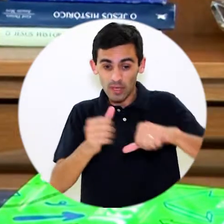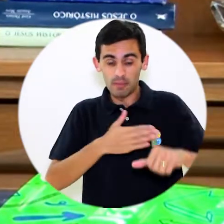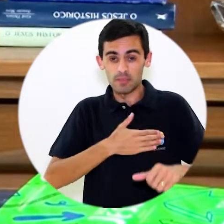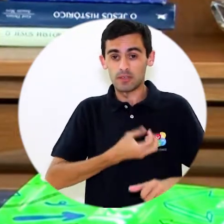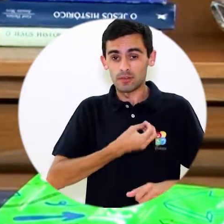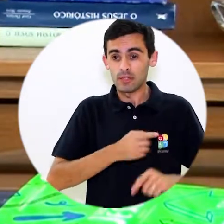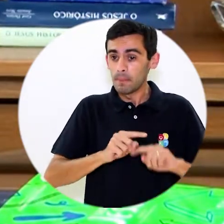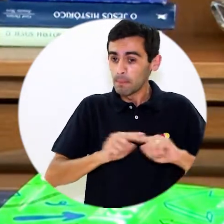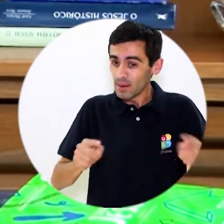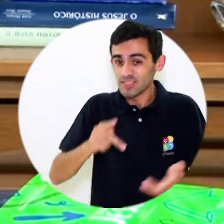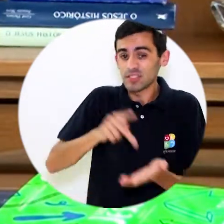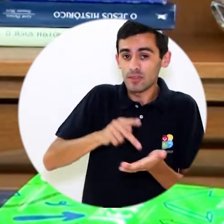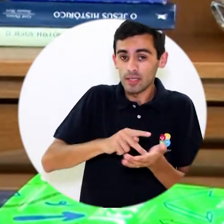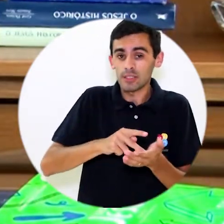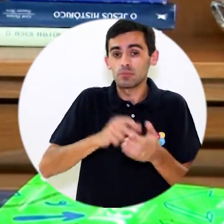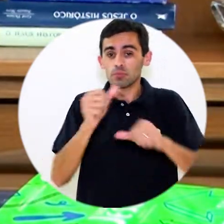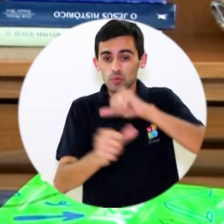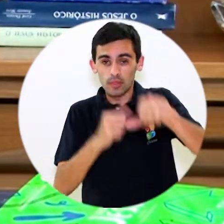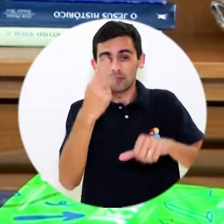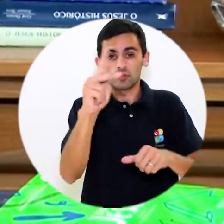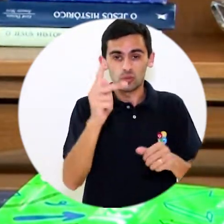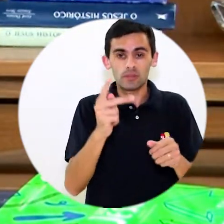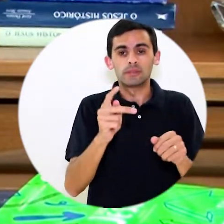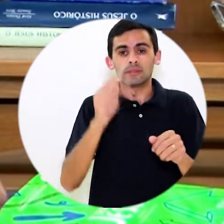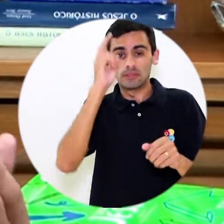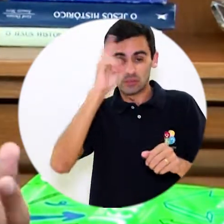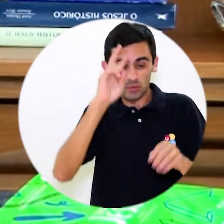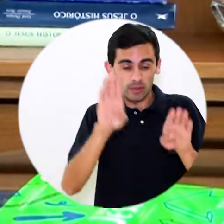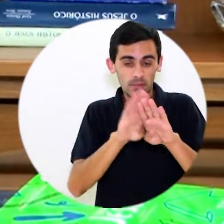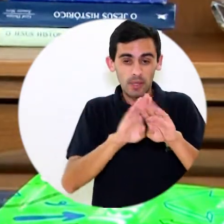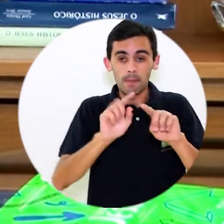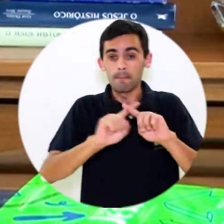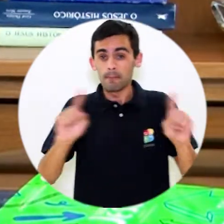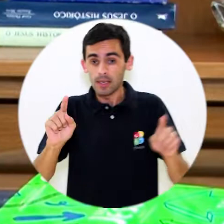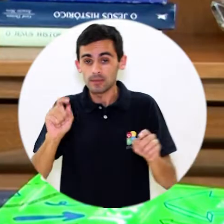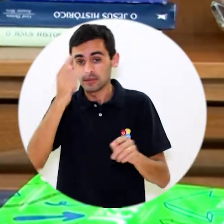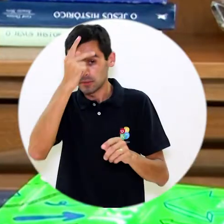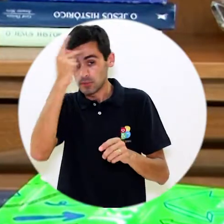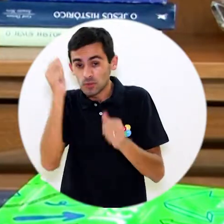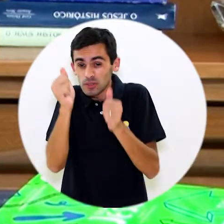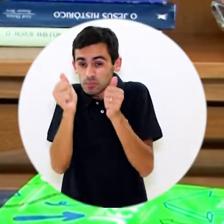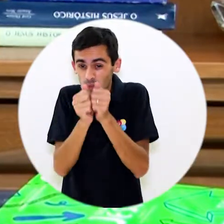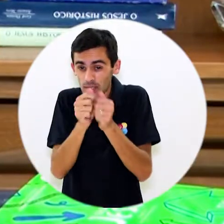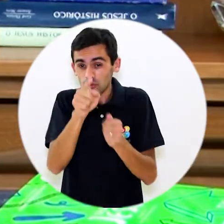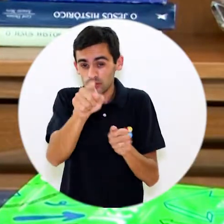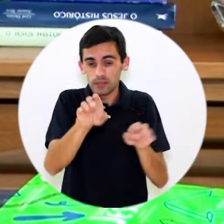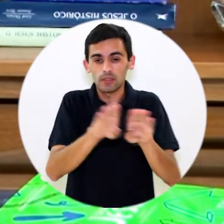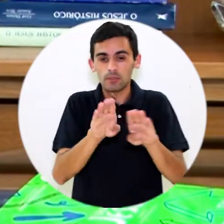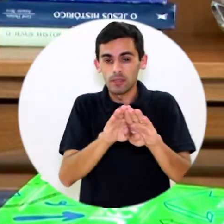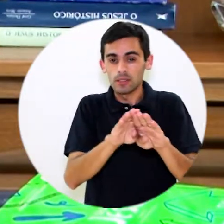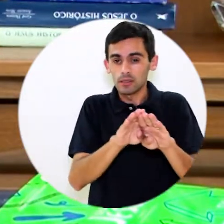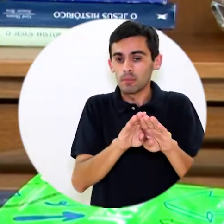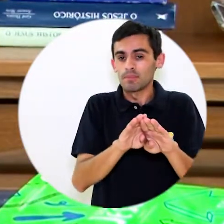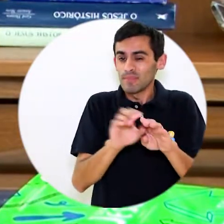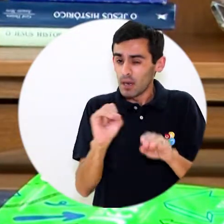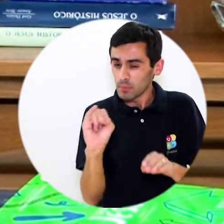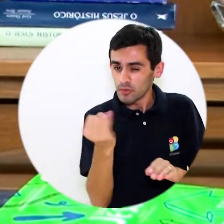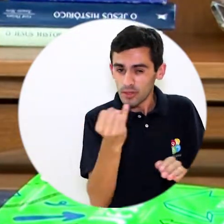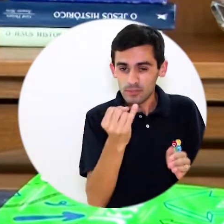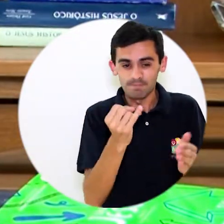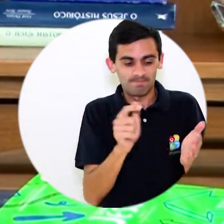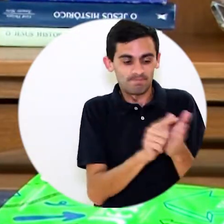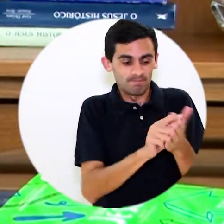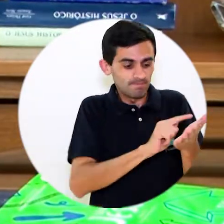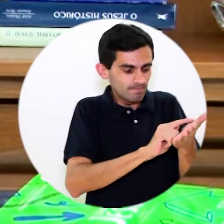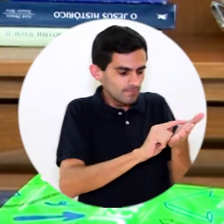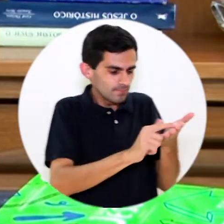a minha história, ele quer transformar a sua história e a história das pessoas que estão ao seu redor. Receba então essa página em